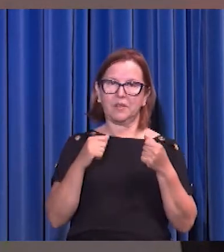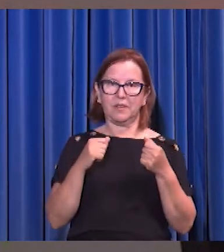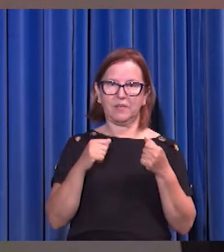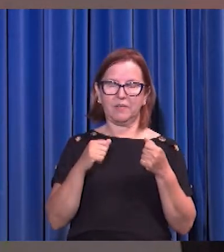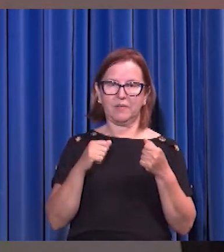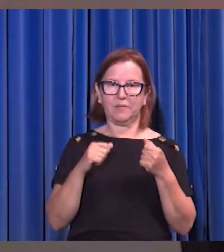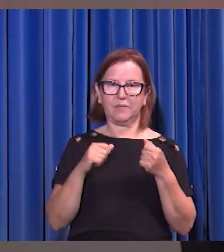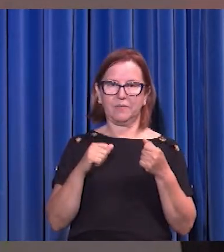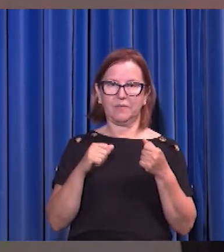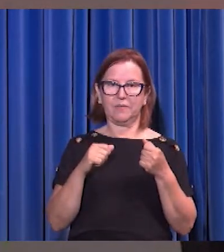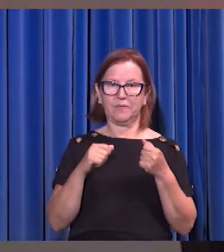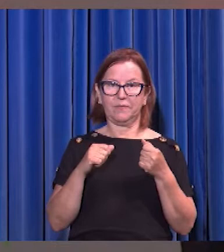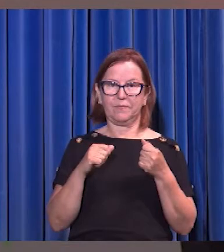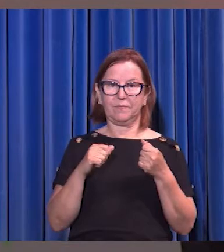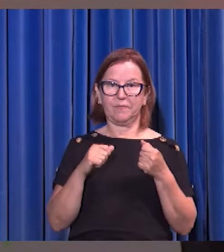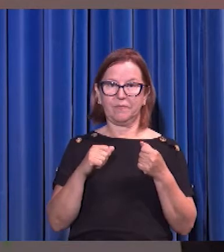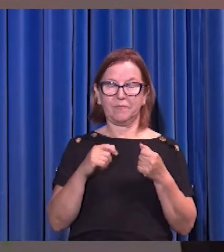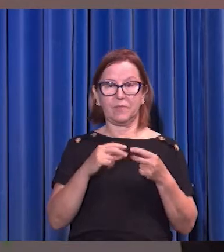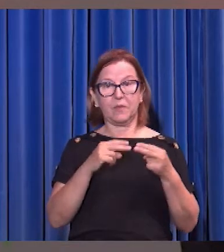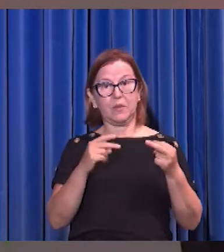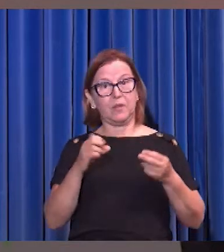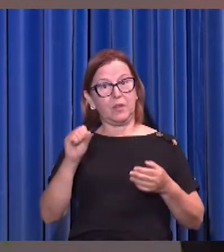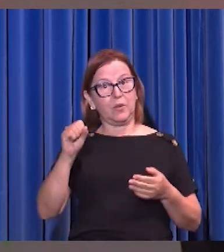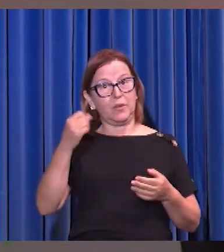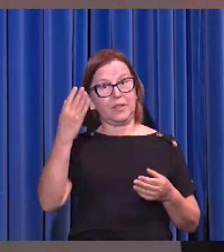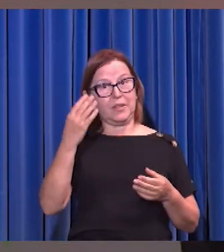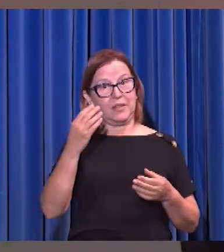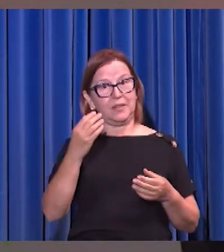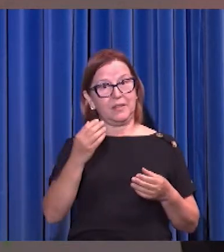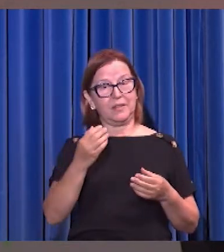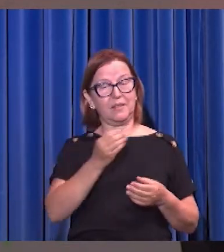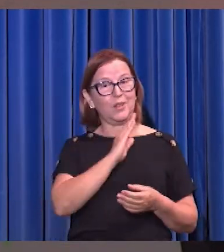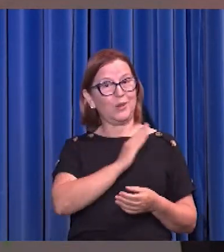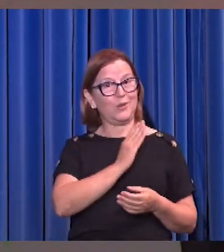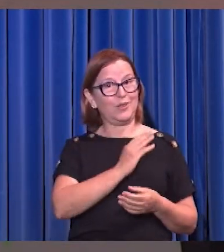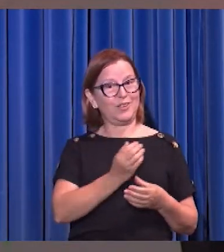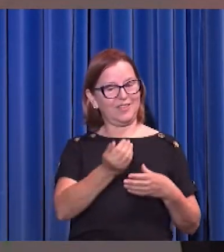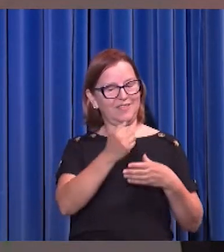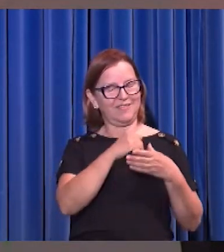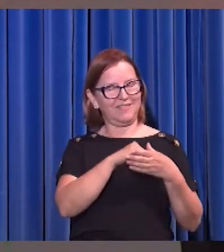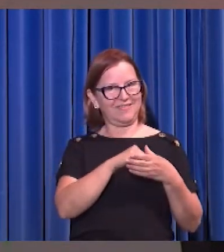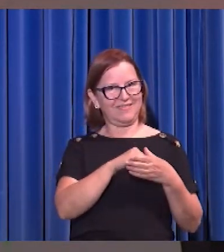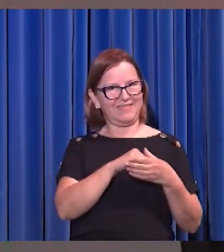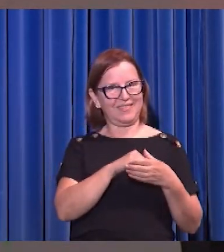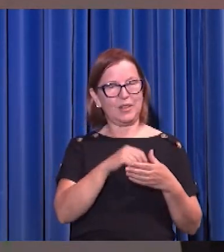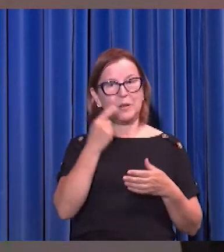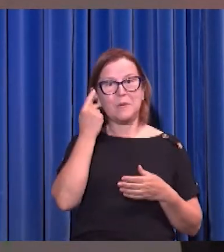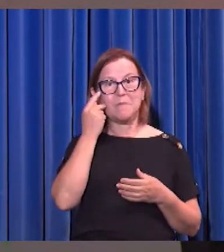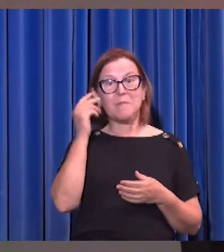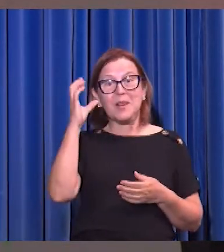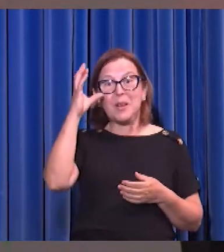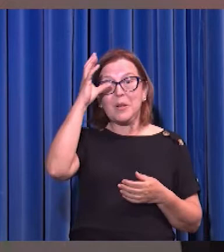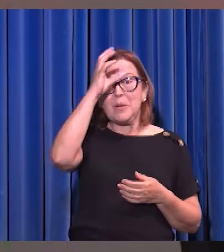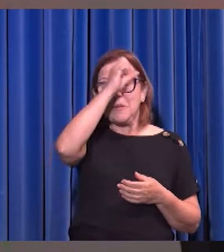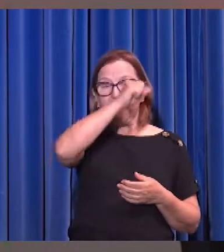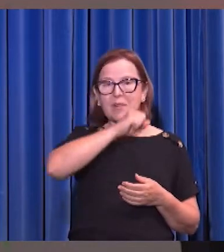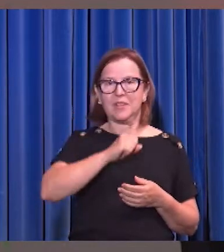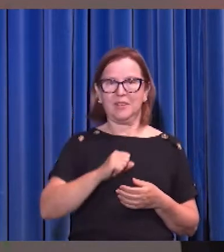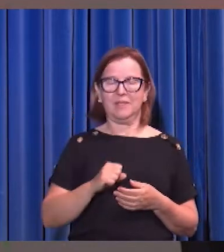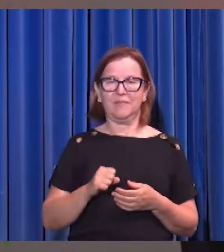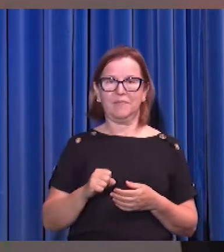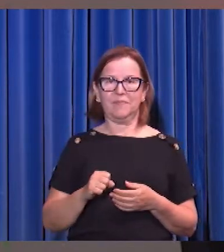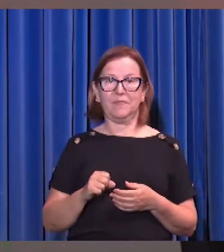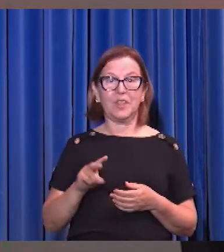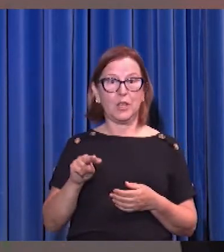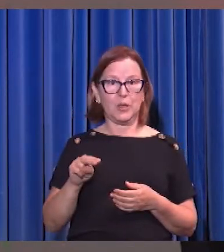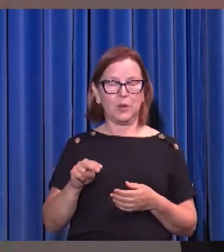algo ocorresse dentro de Nicodemos, para que ele pudesse compreender tudo isso. Assim como é